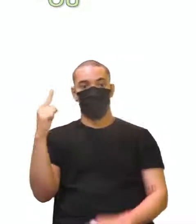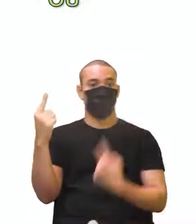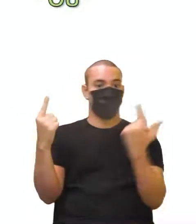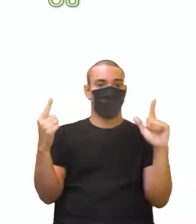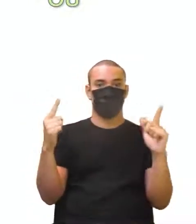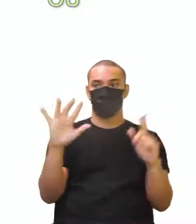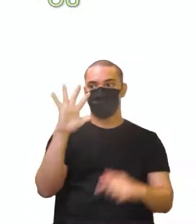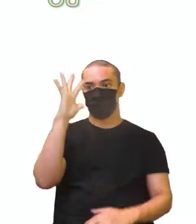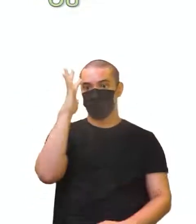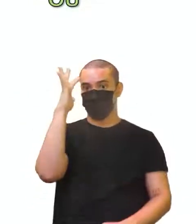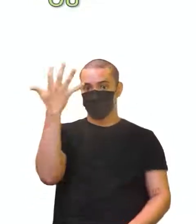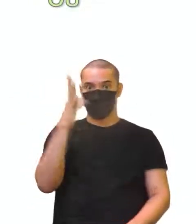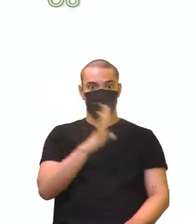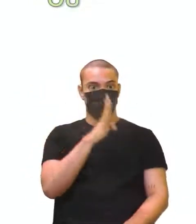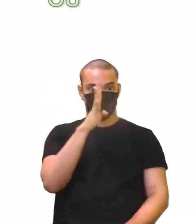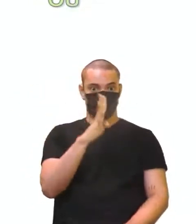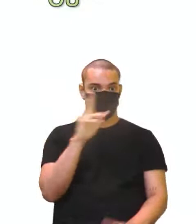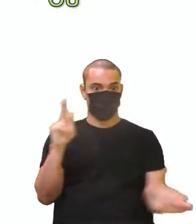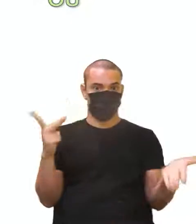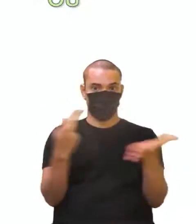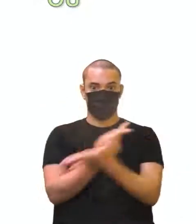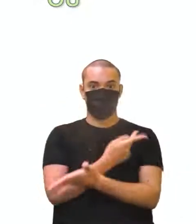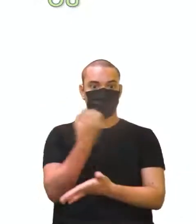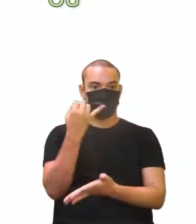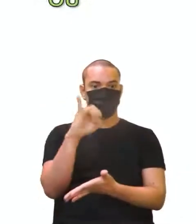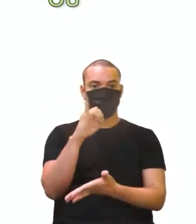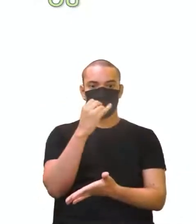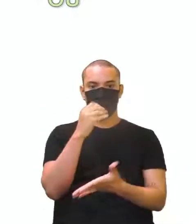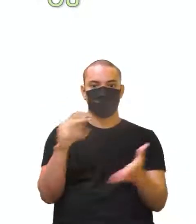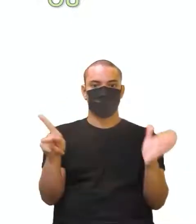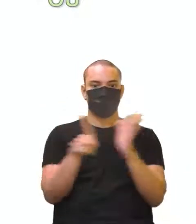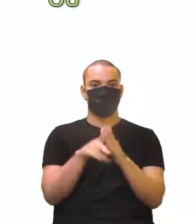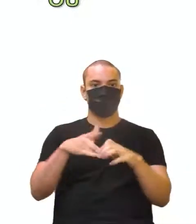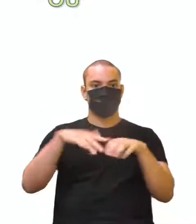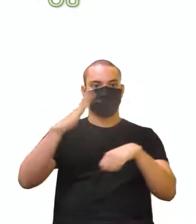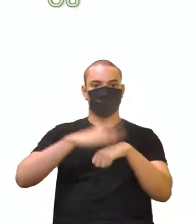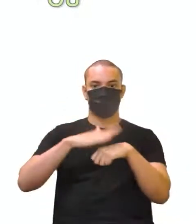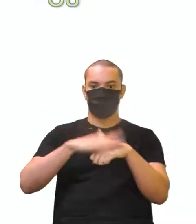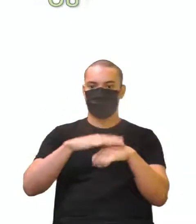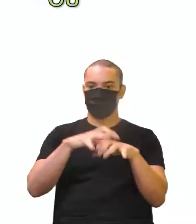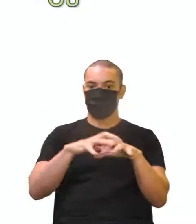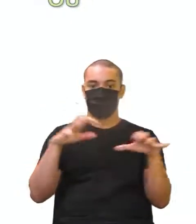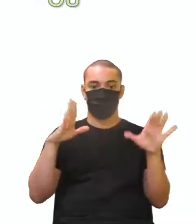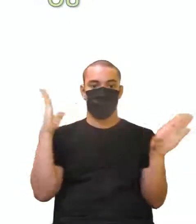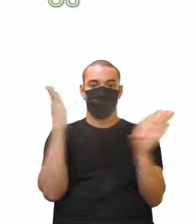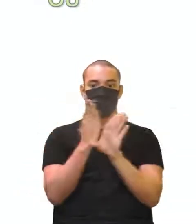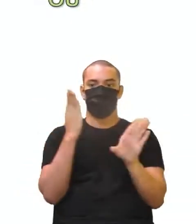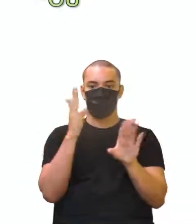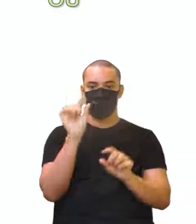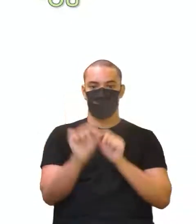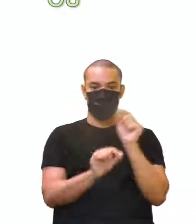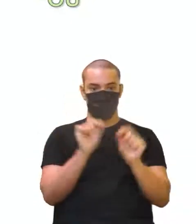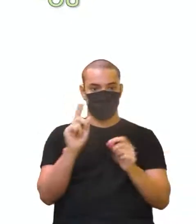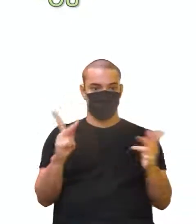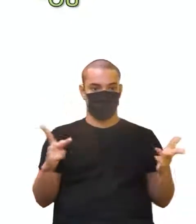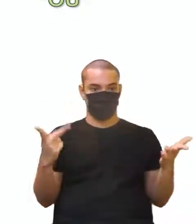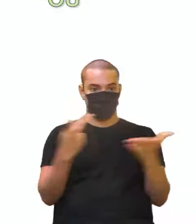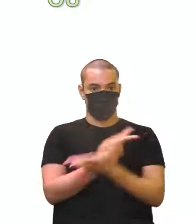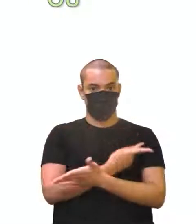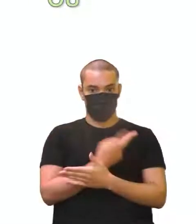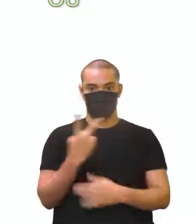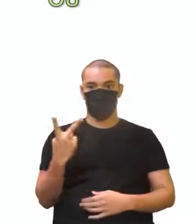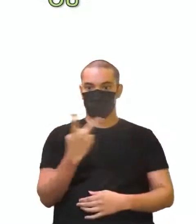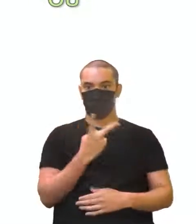significando acontecimentos que se excluem mutuamente, pois, nesse caso, ambos